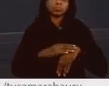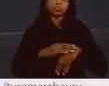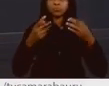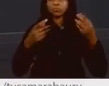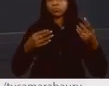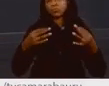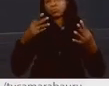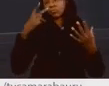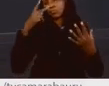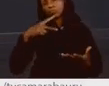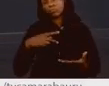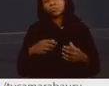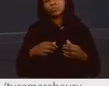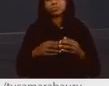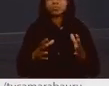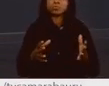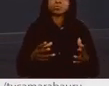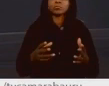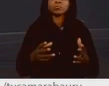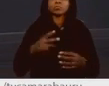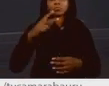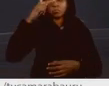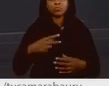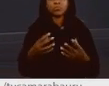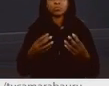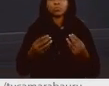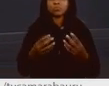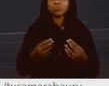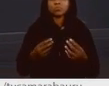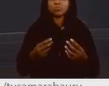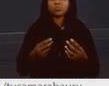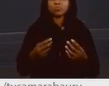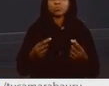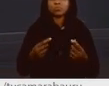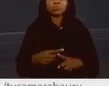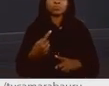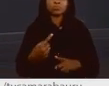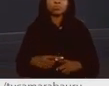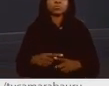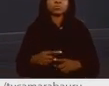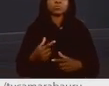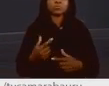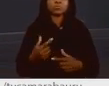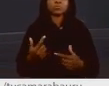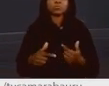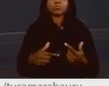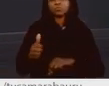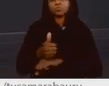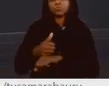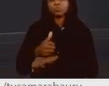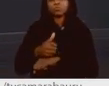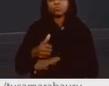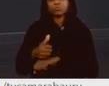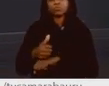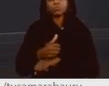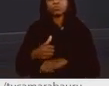é bem pessoal mesmo, porque trata, inclusive, da atividade profissional que desempenho fora